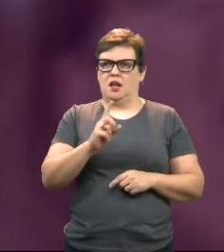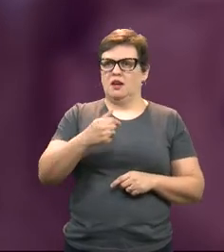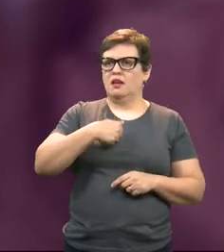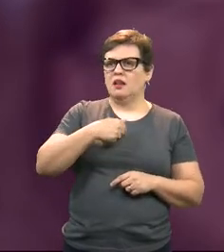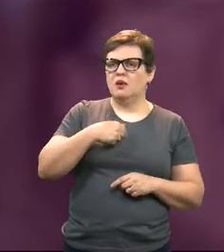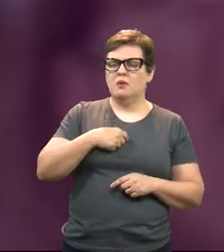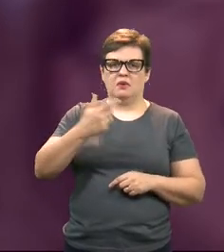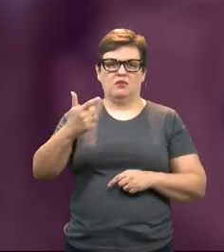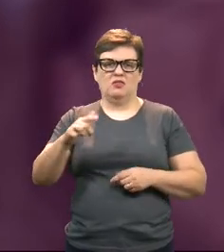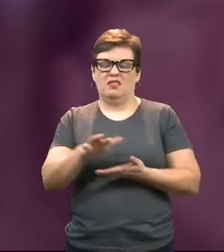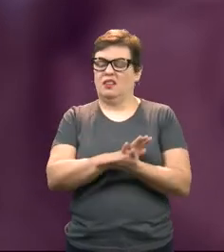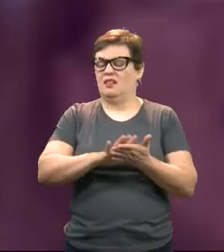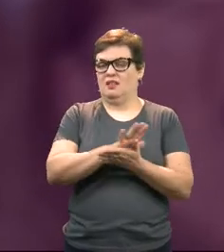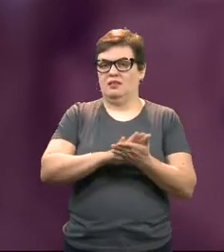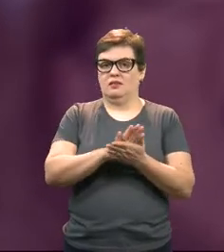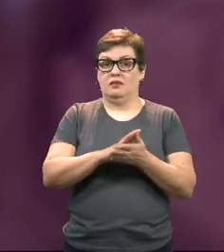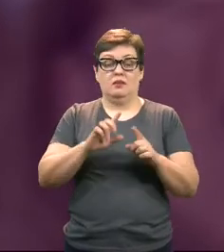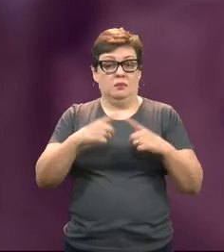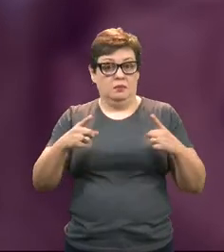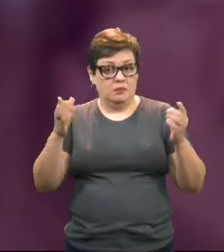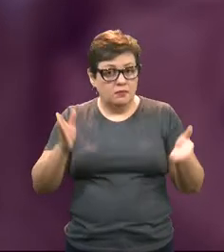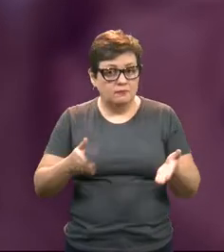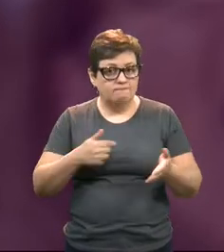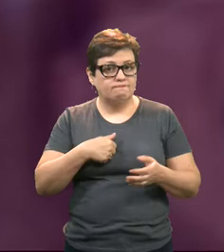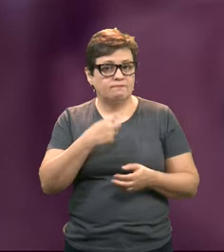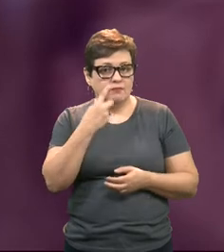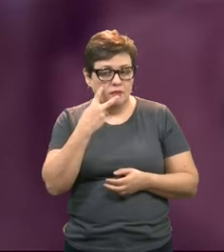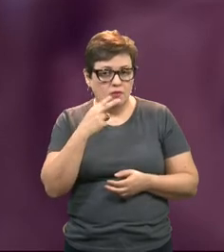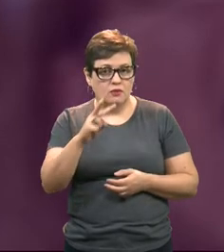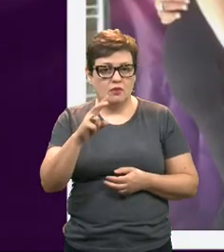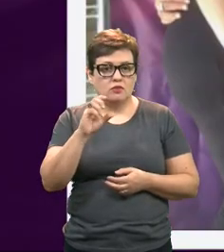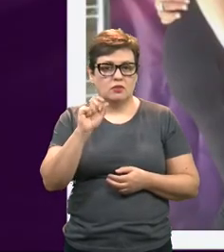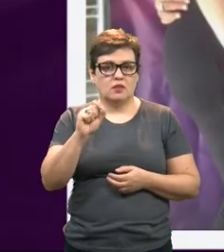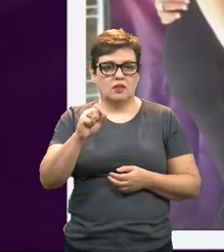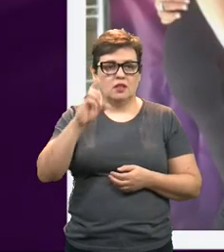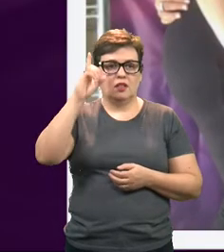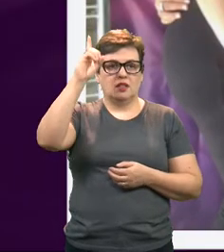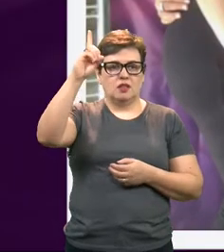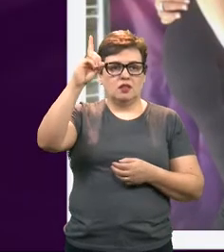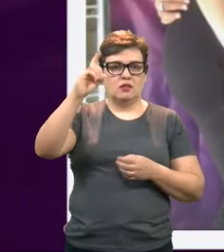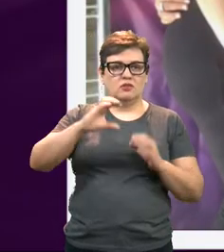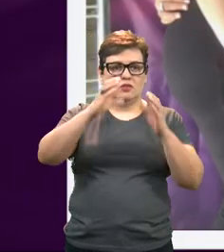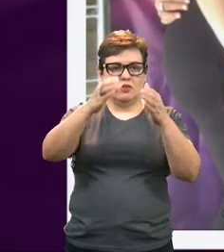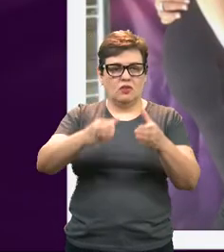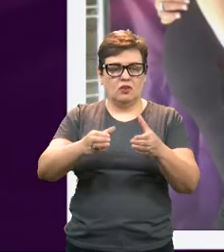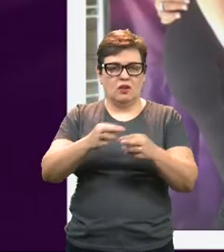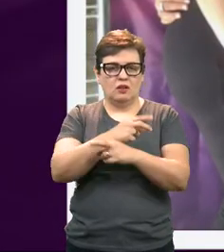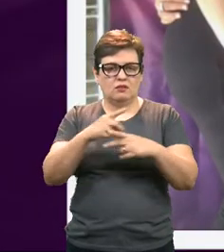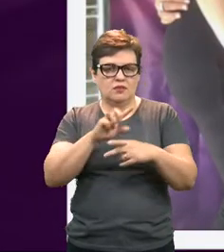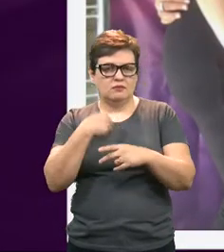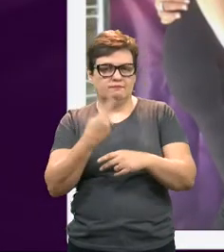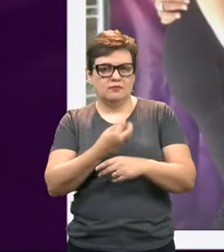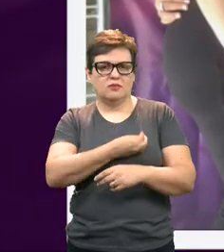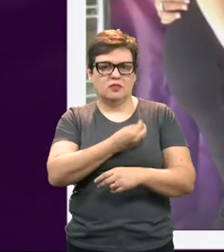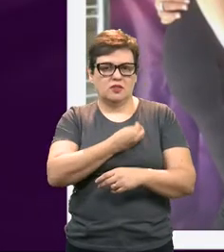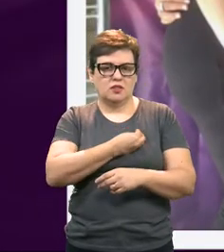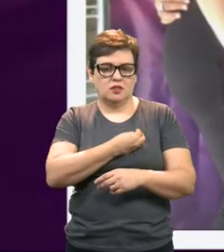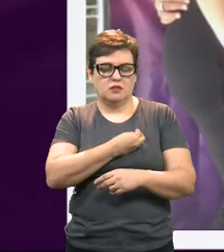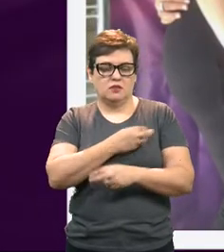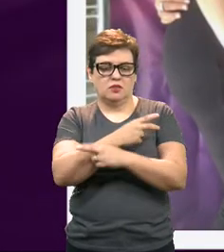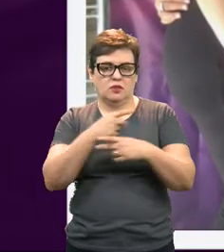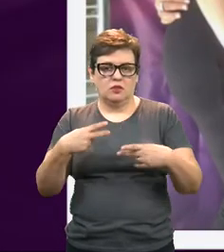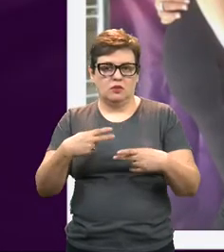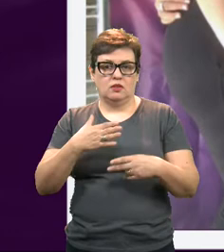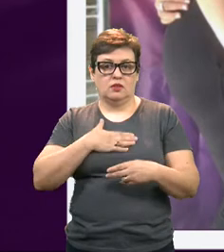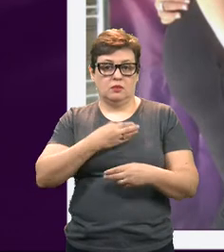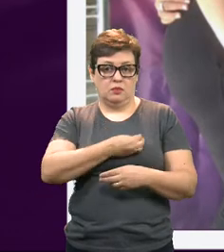talvez não teria. Hoje eu vejo que Deus coloca propósitos nas nossas vidas. E um propósito na minha vida foi o meu